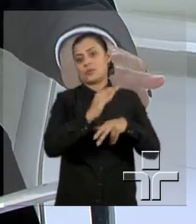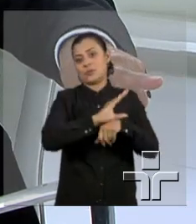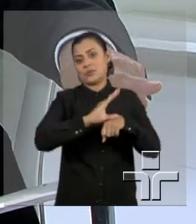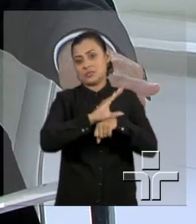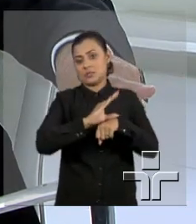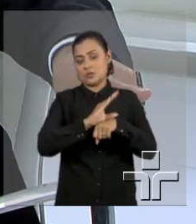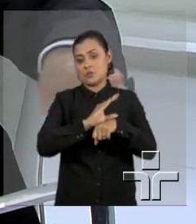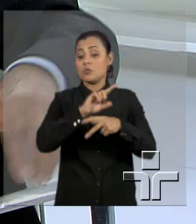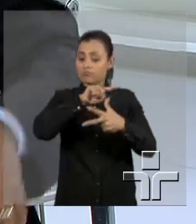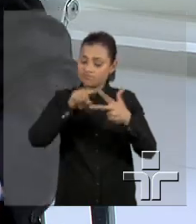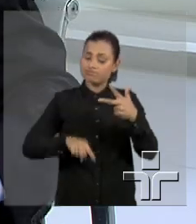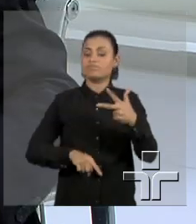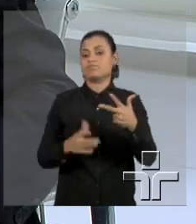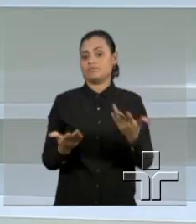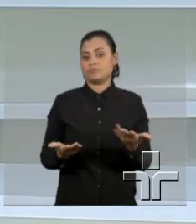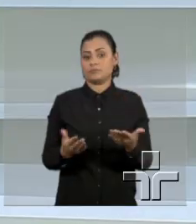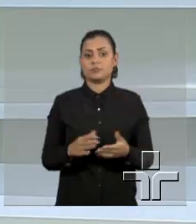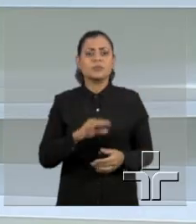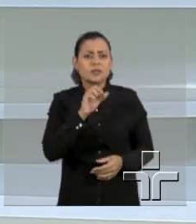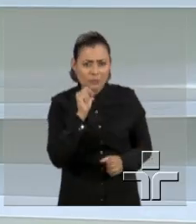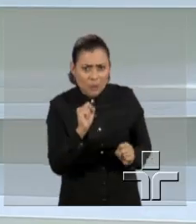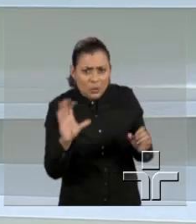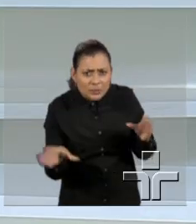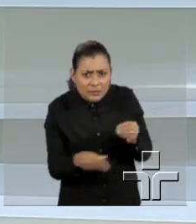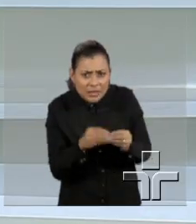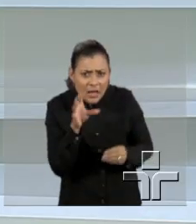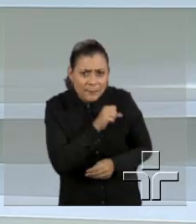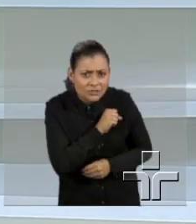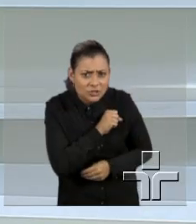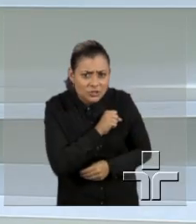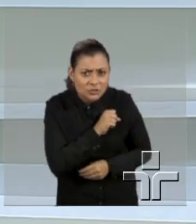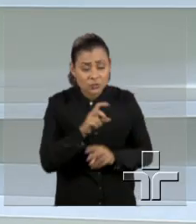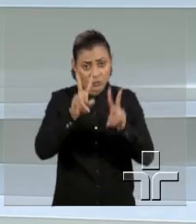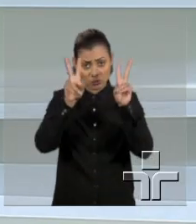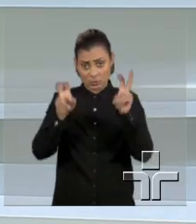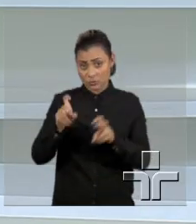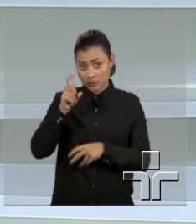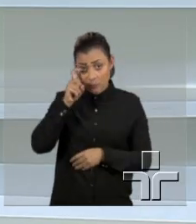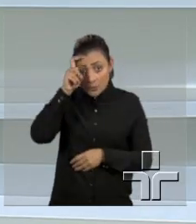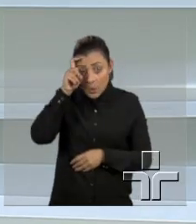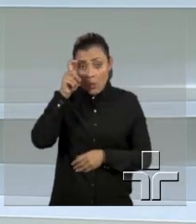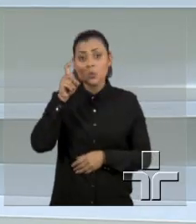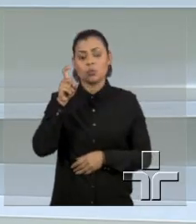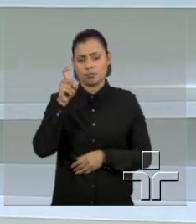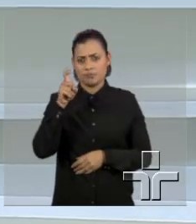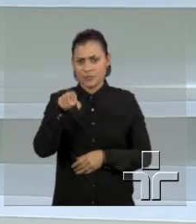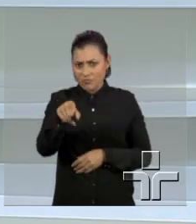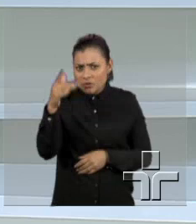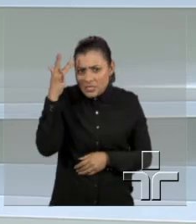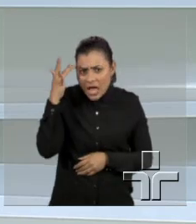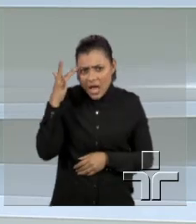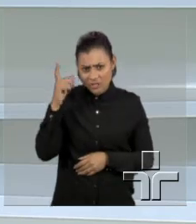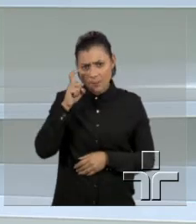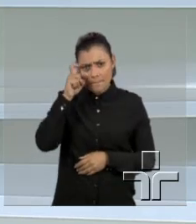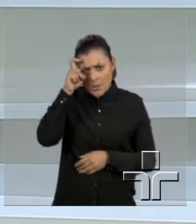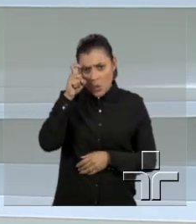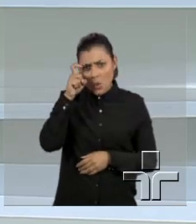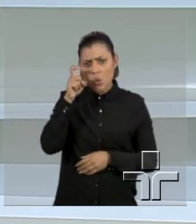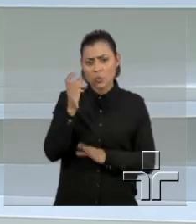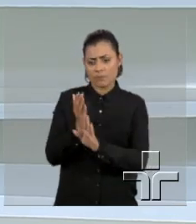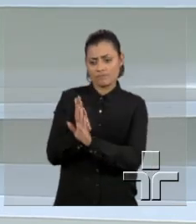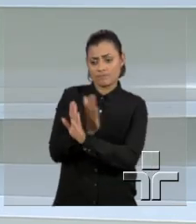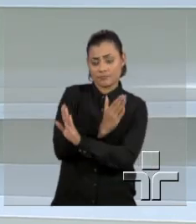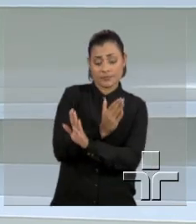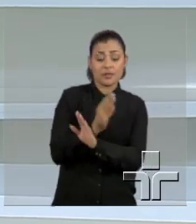a Constituição. Posso só emendar sobre o Sérgio Moro? Sim. O senhor acha que a saída do Sérgio Moro, né, para